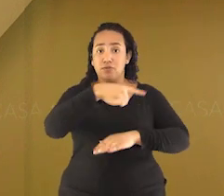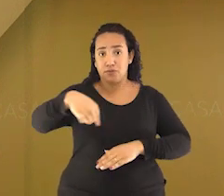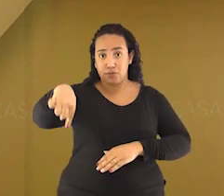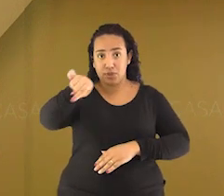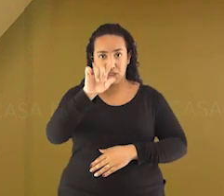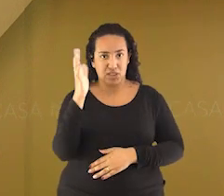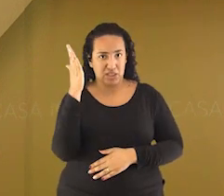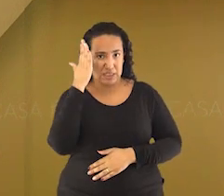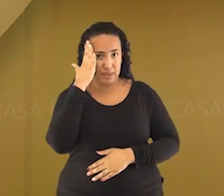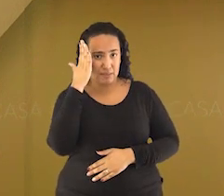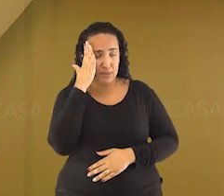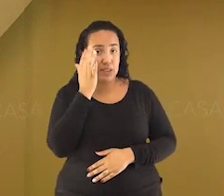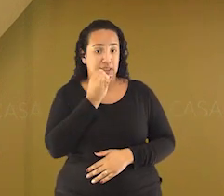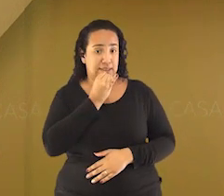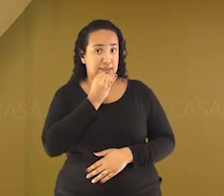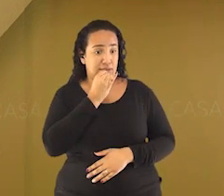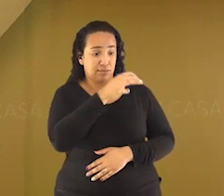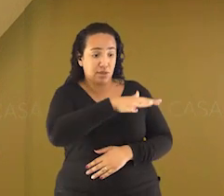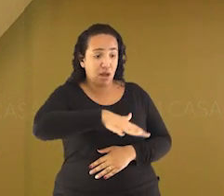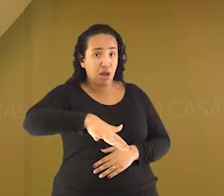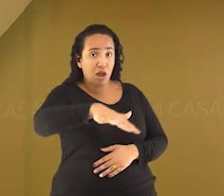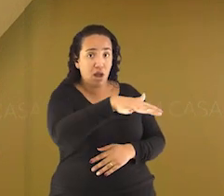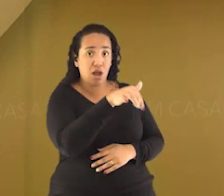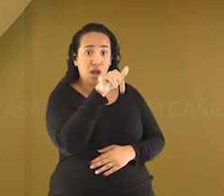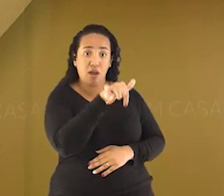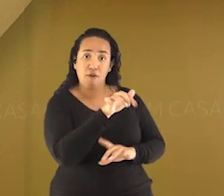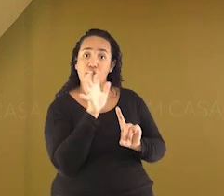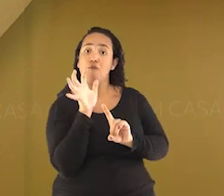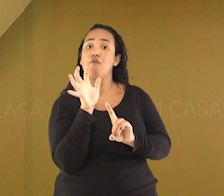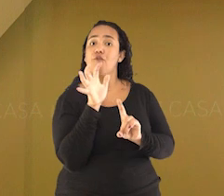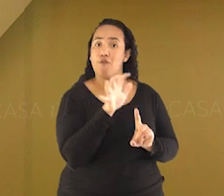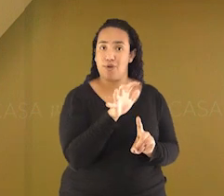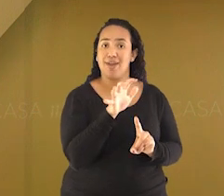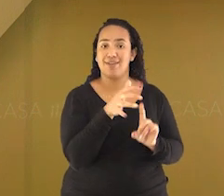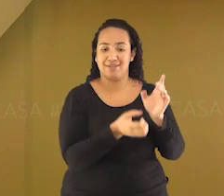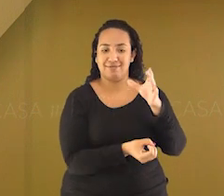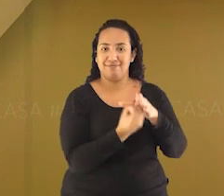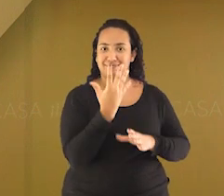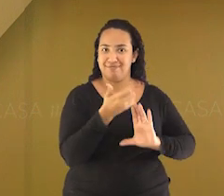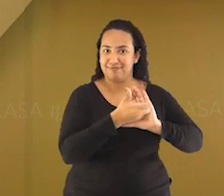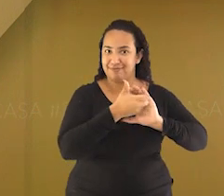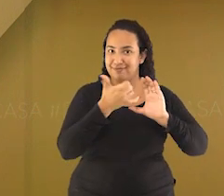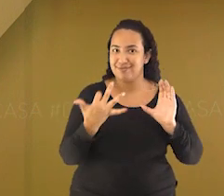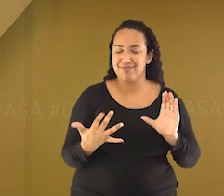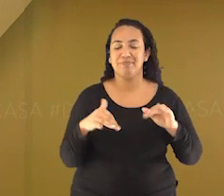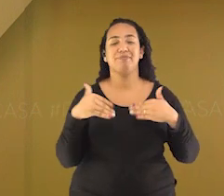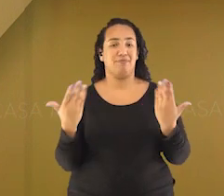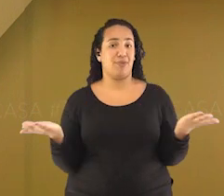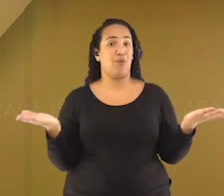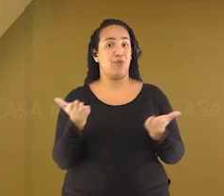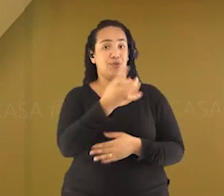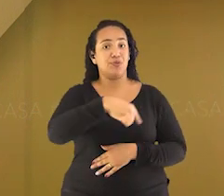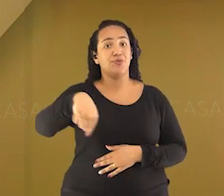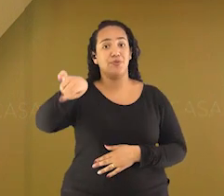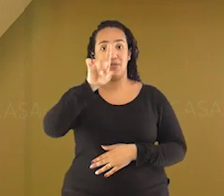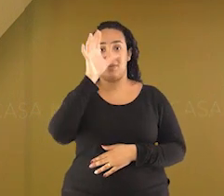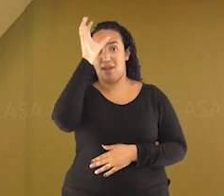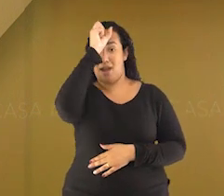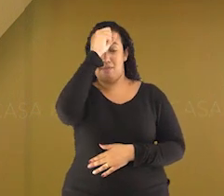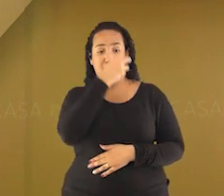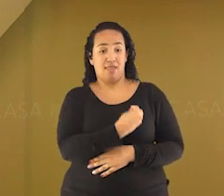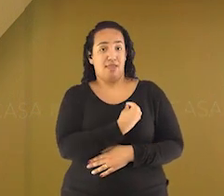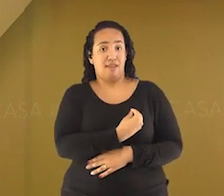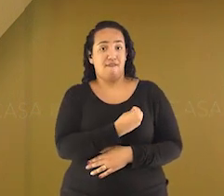também contribuiu para a existência de muitas delas? Pois é, então fique e aprenda com a gente na aula de hoje a herança da